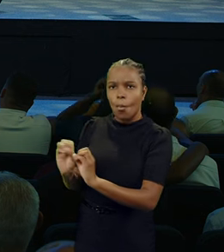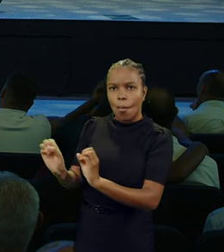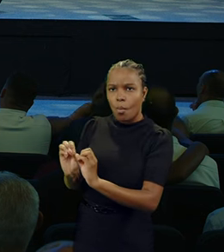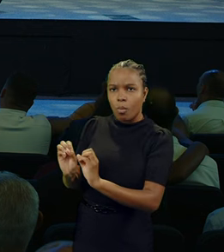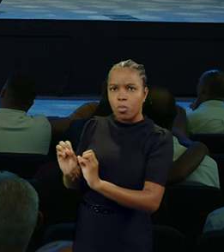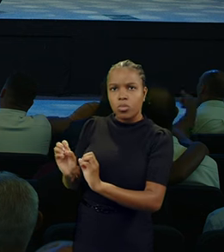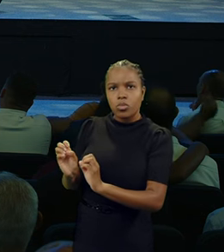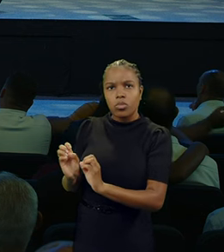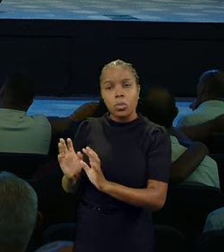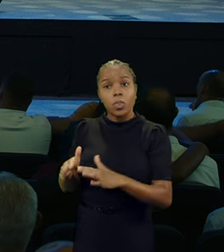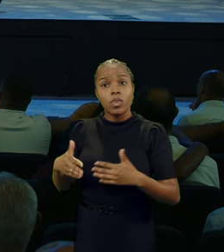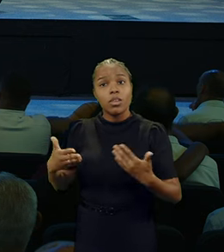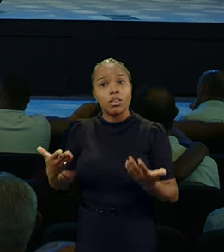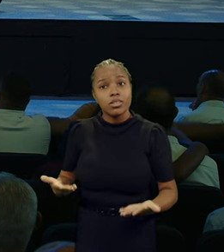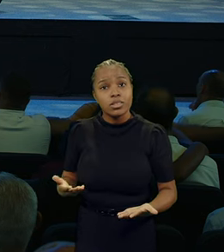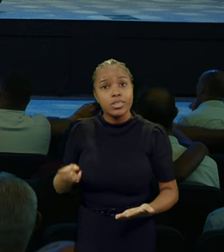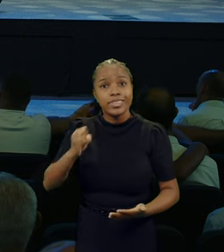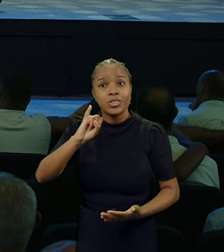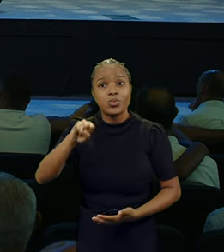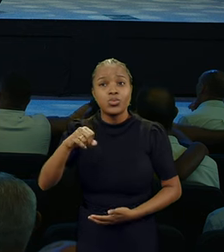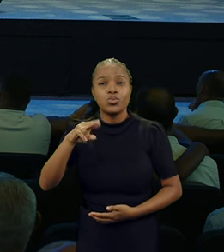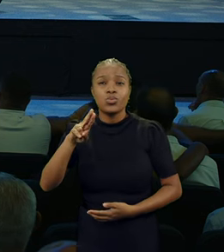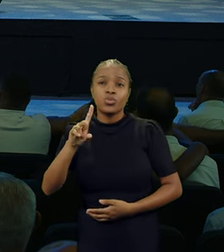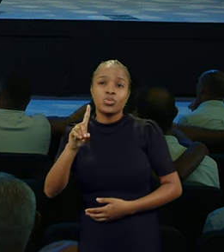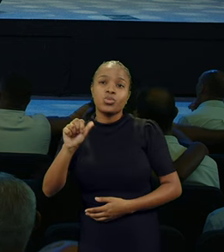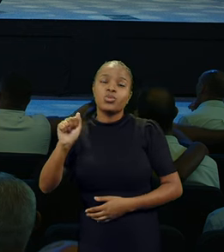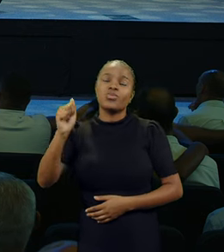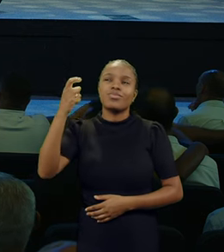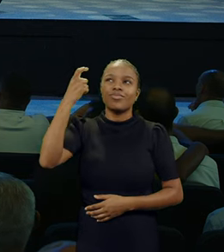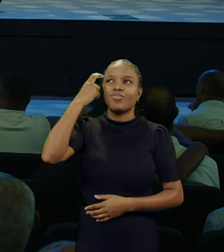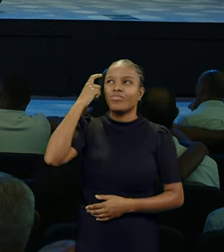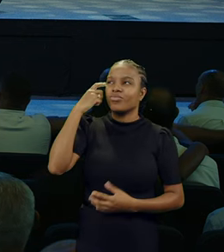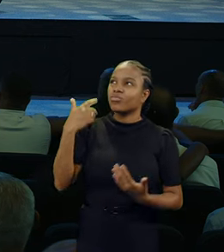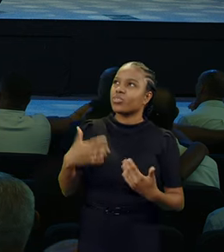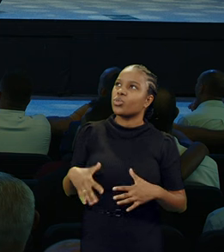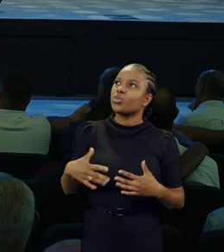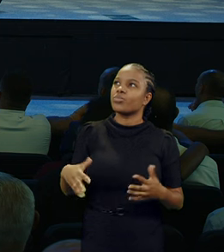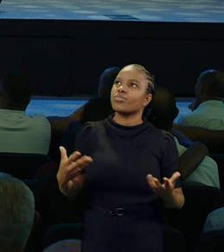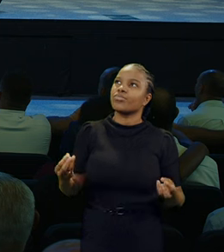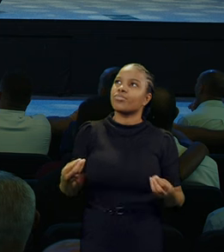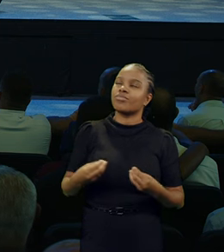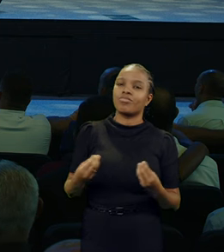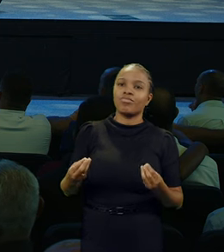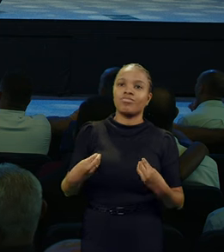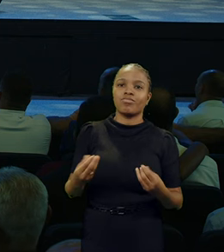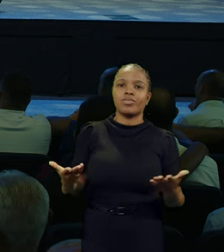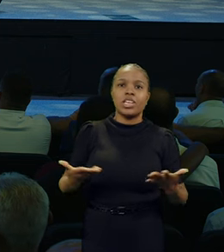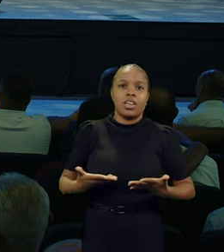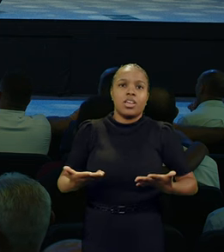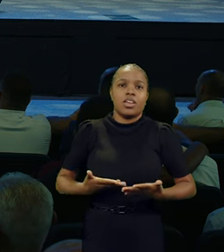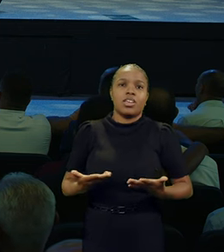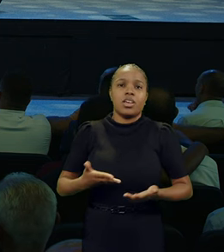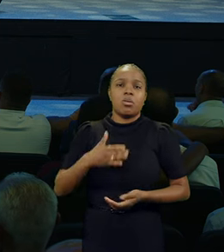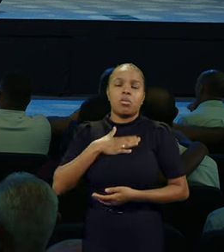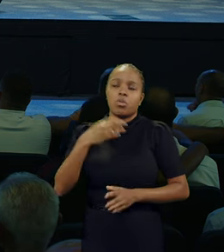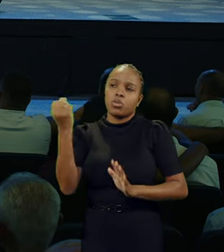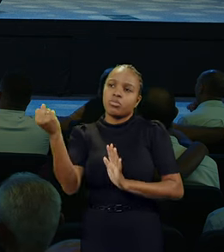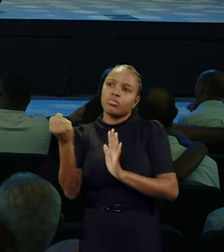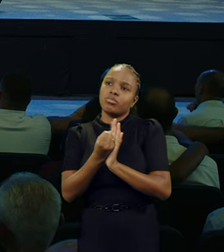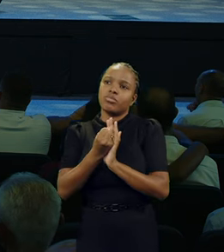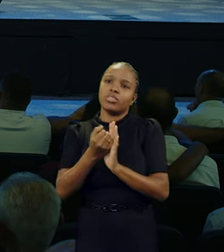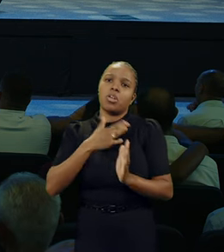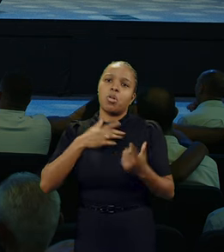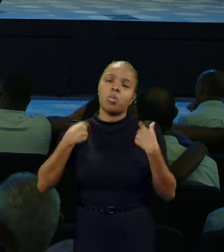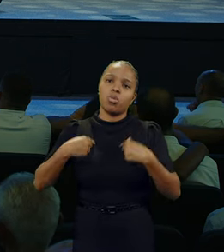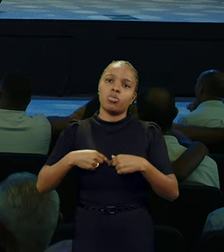Aí Judá: puxa vida, e meus pertences, e meu selo, e meu cordão,